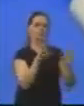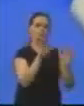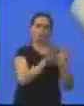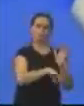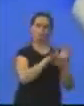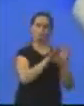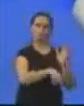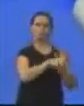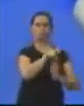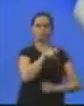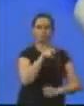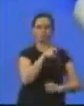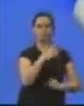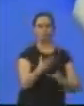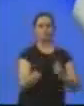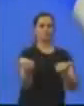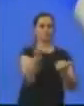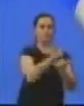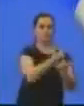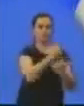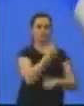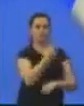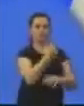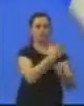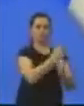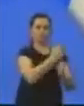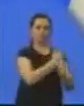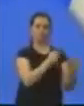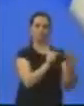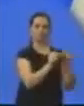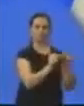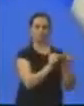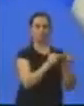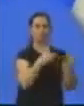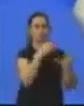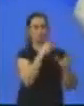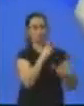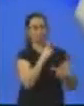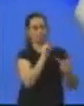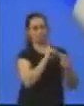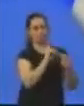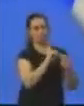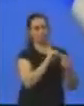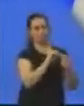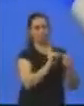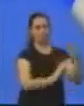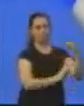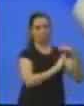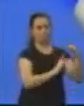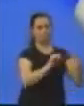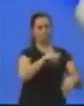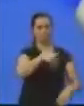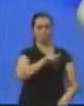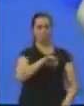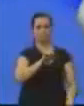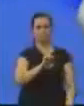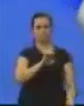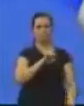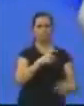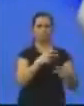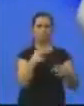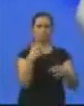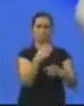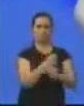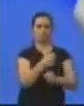tiro o x e coloco 2 no lugar e efetuo a conta. Então, nós ficamos com o limite igual a